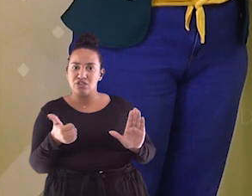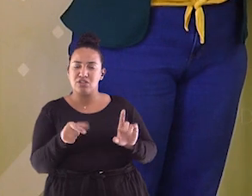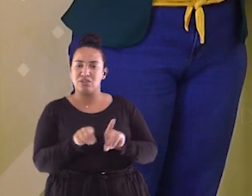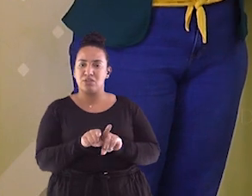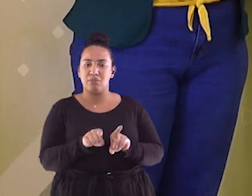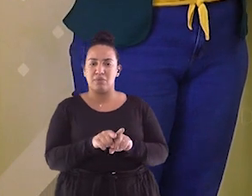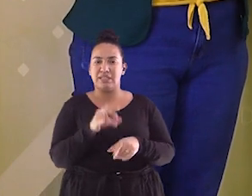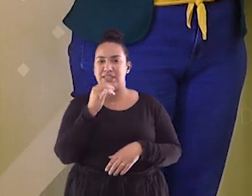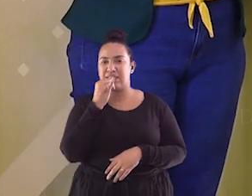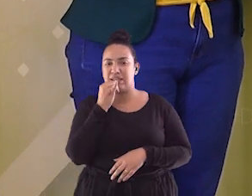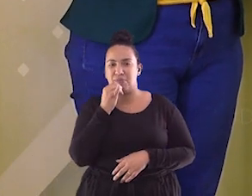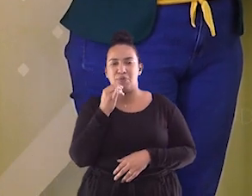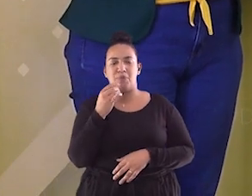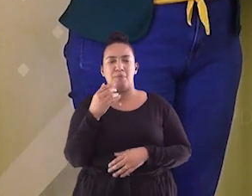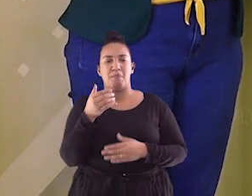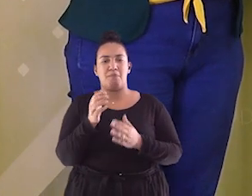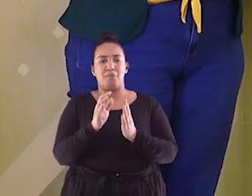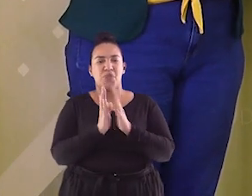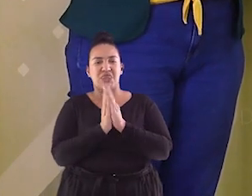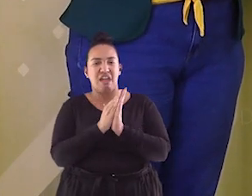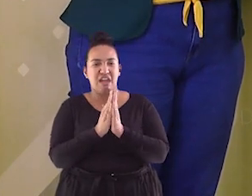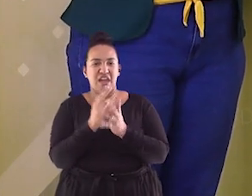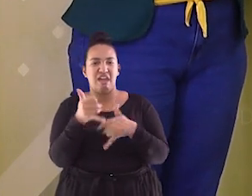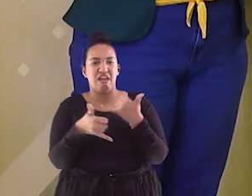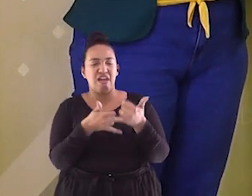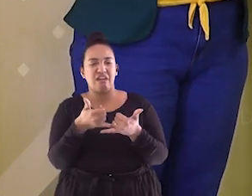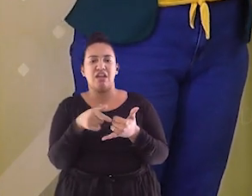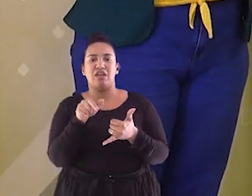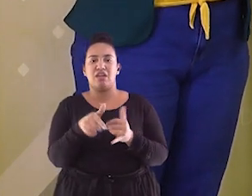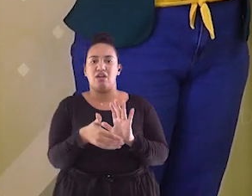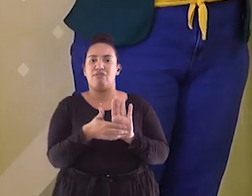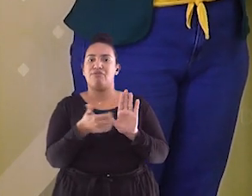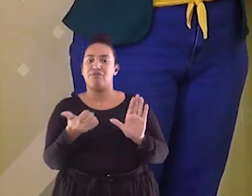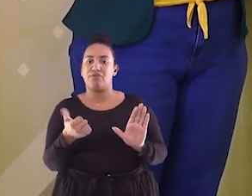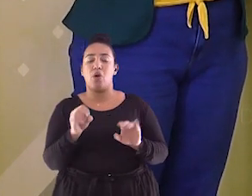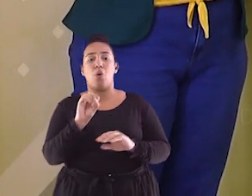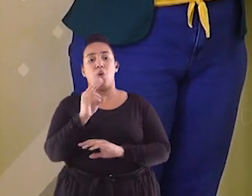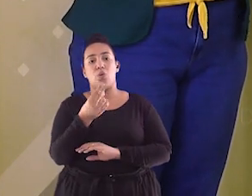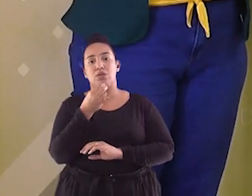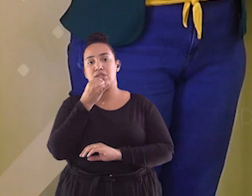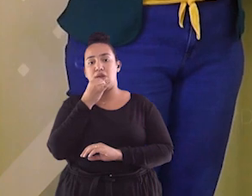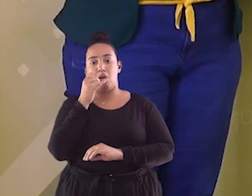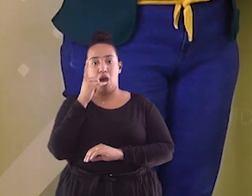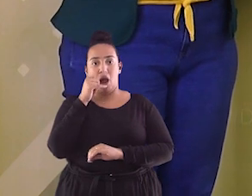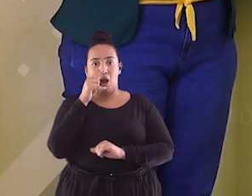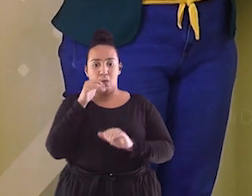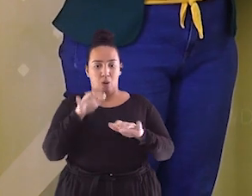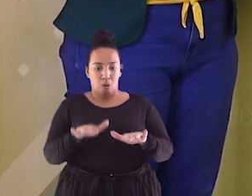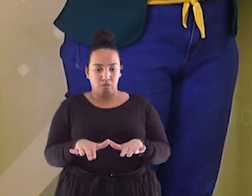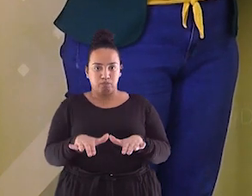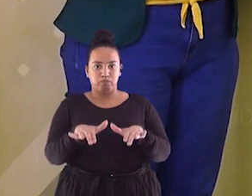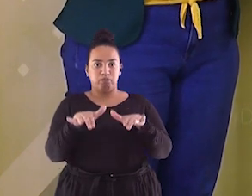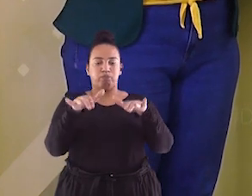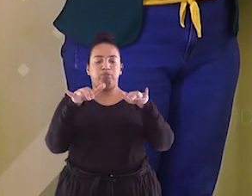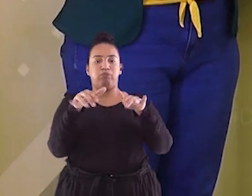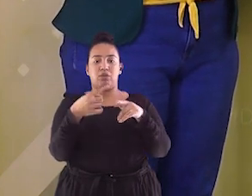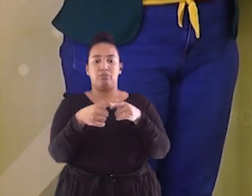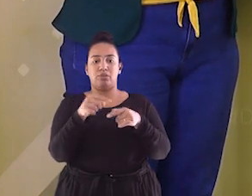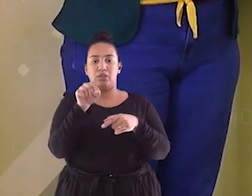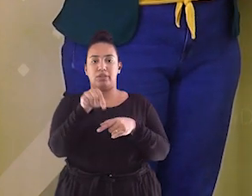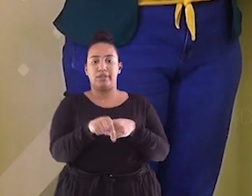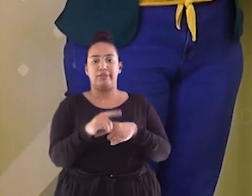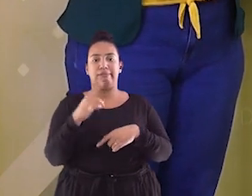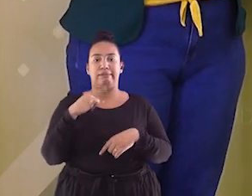vasos sanitários, dentre outros. Ou mesmo quando nós vemos enchentes acontecendo, porque as vias de escoamento estão tomadas